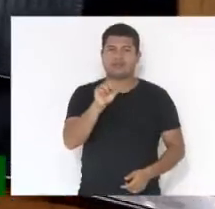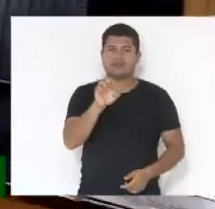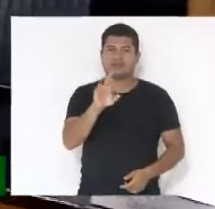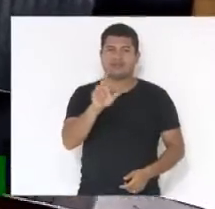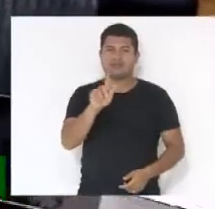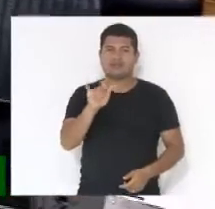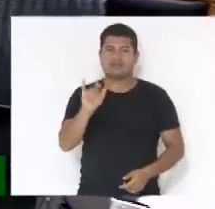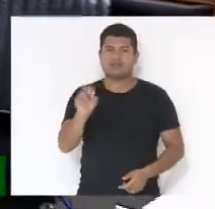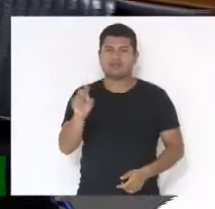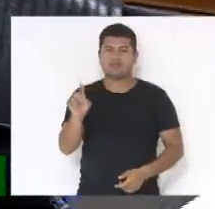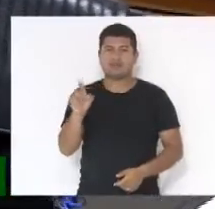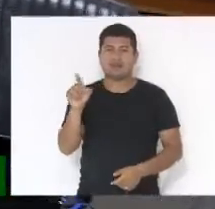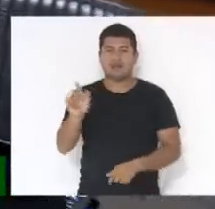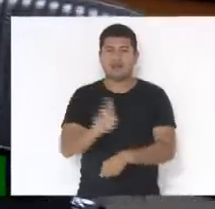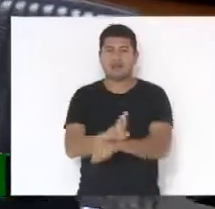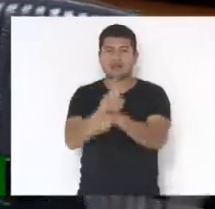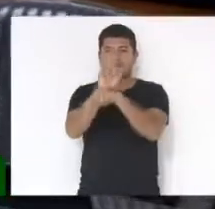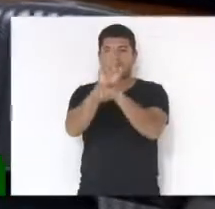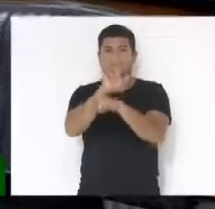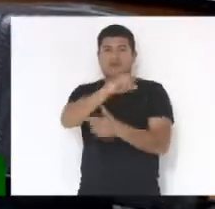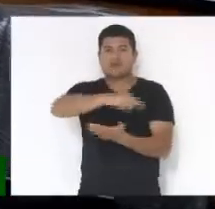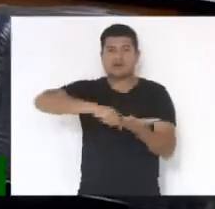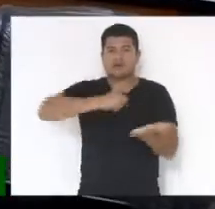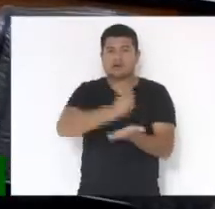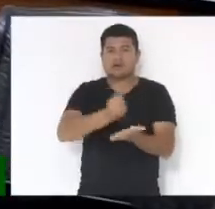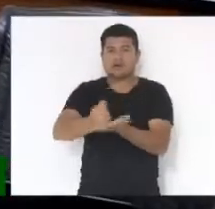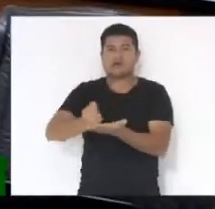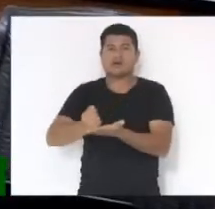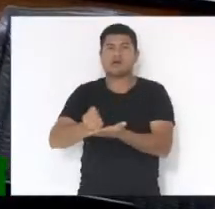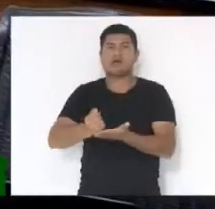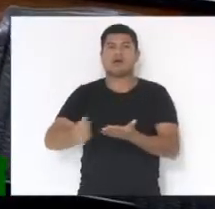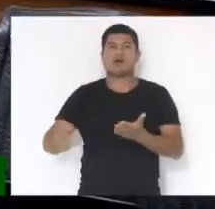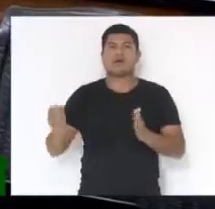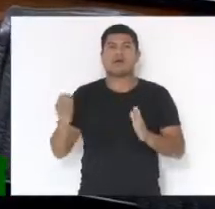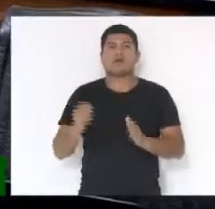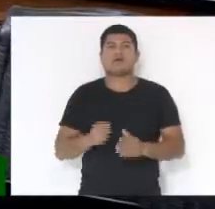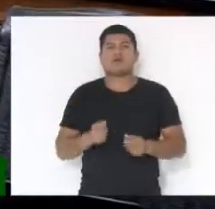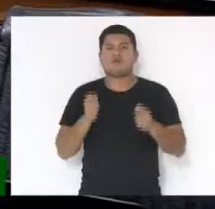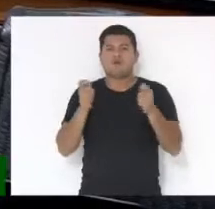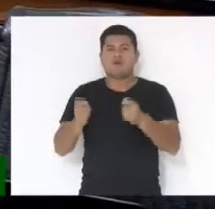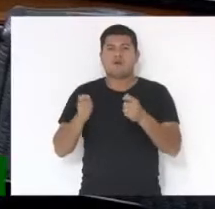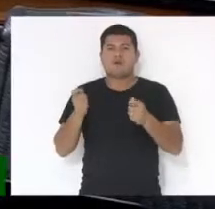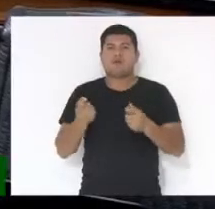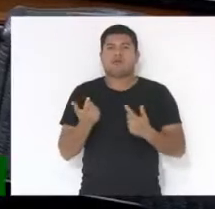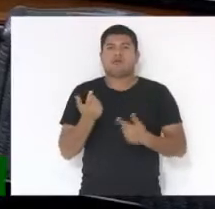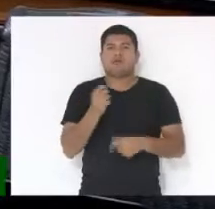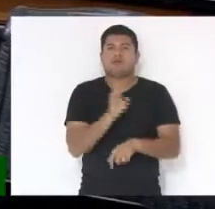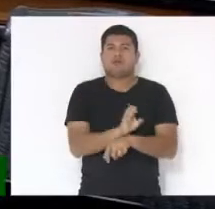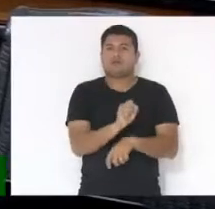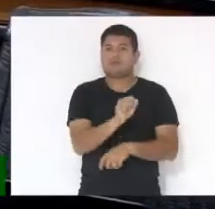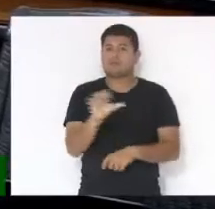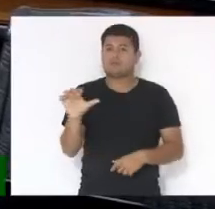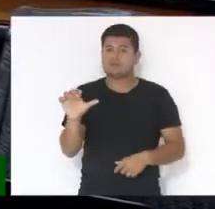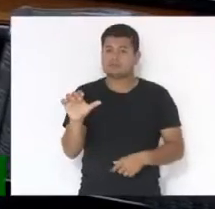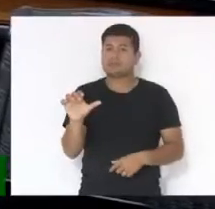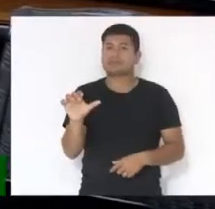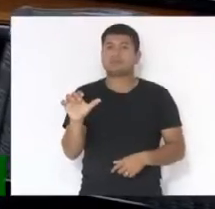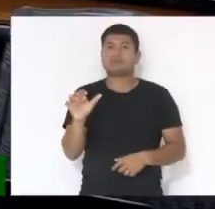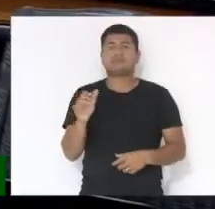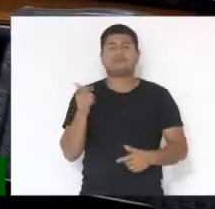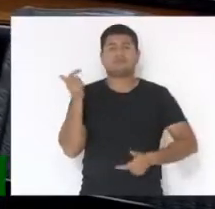representa a Central dos Cartórios de Protesto de Santa Catarina. É uma nova inovação, tem feito um belo de um trabalho aí para